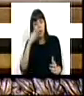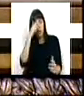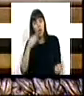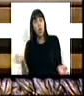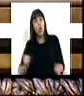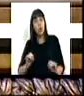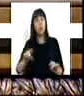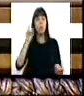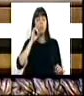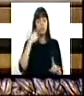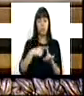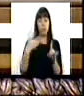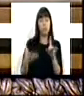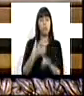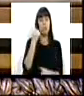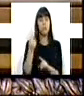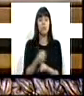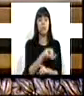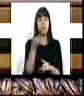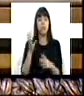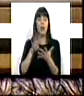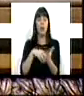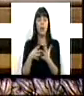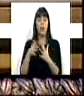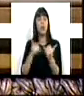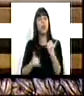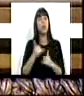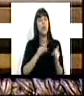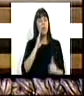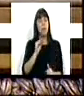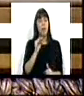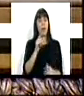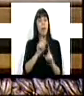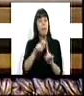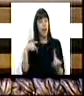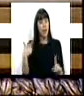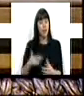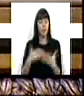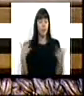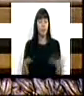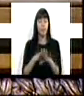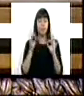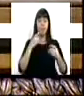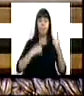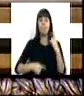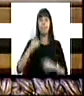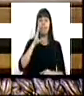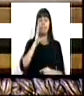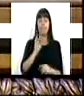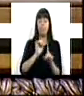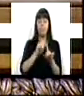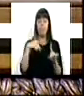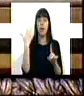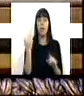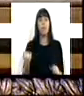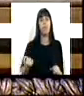esforço para garantir o sucesso dos vários planos de reestruturação do Banif. Assim como é estranho que o Banif tenha